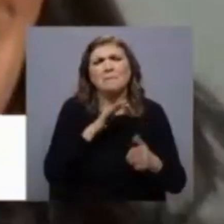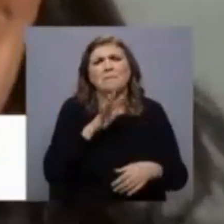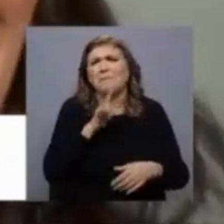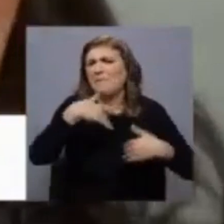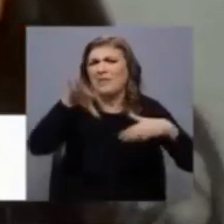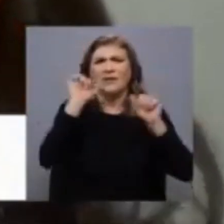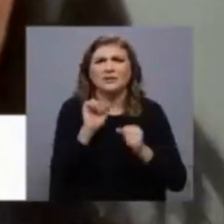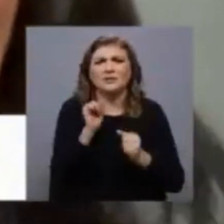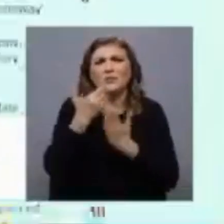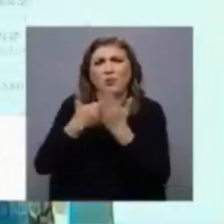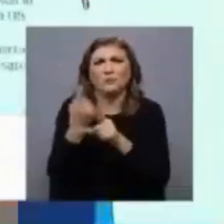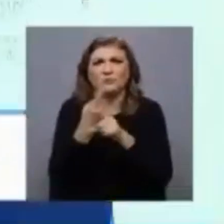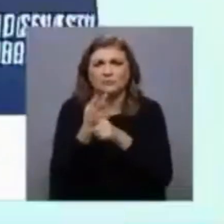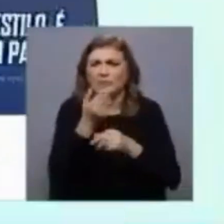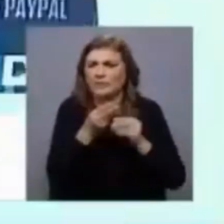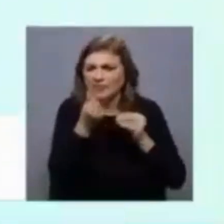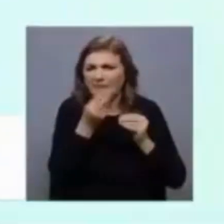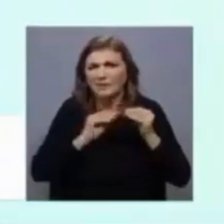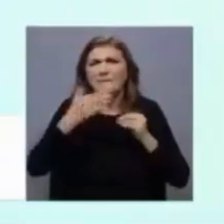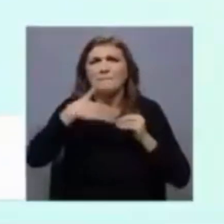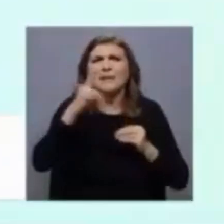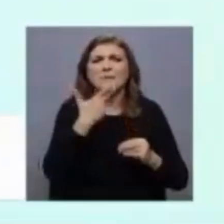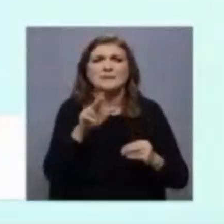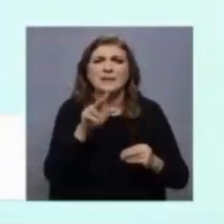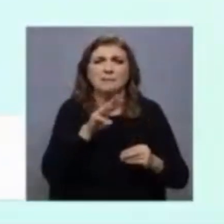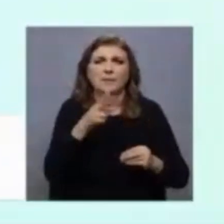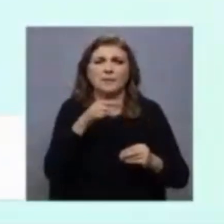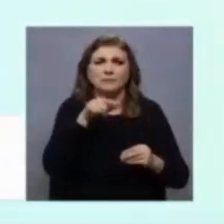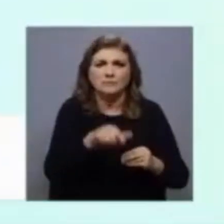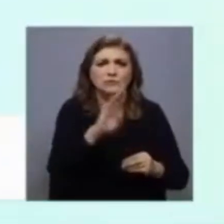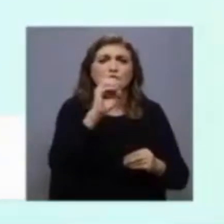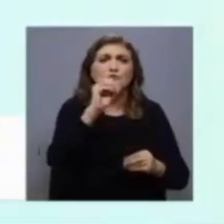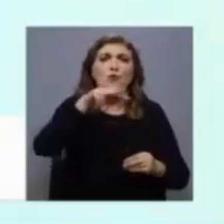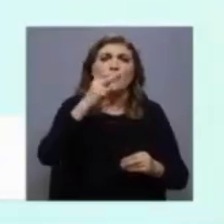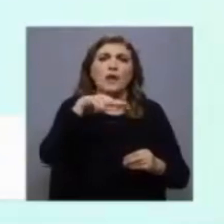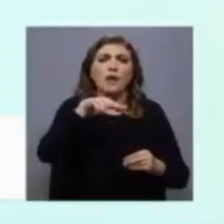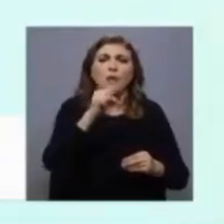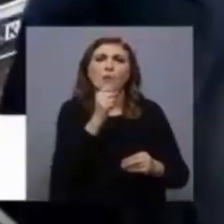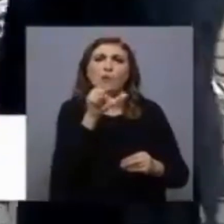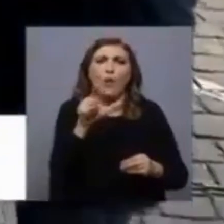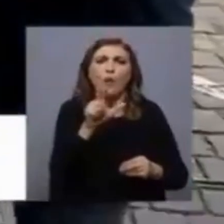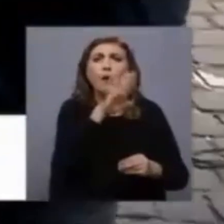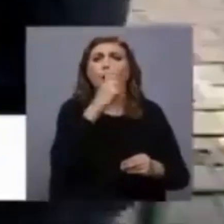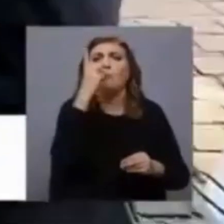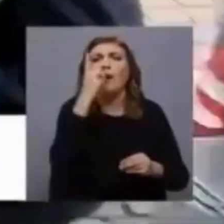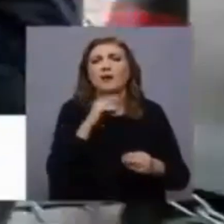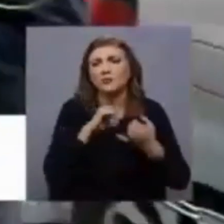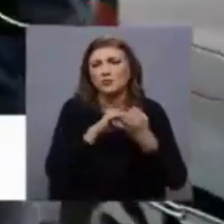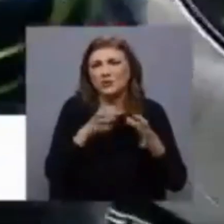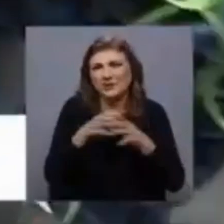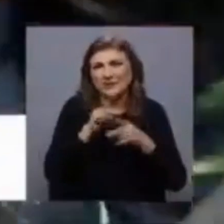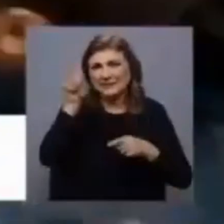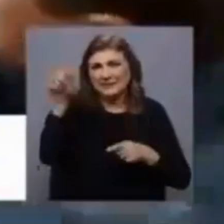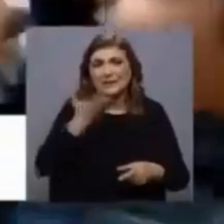por exemplo, o alegado desvio de mais de 100 milhões de euros dos cofres da Sonangol para uma sociedade no Dubai. A defesa de Rui